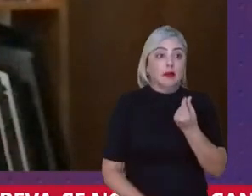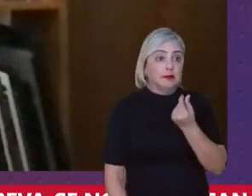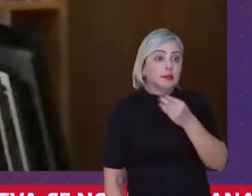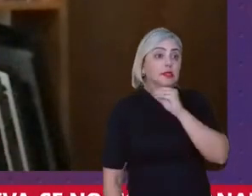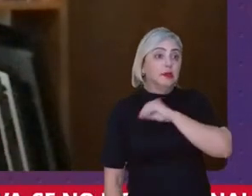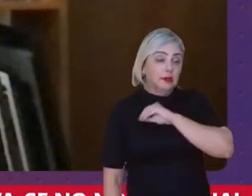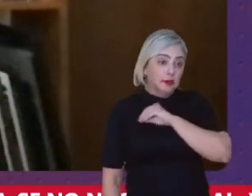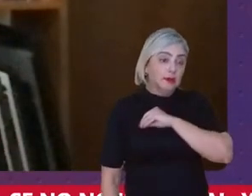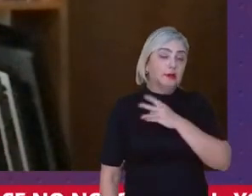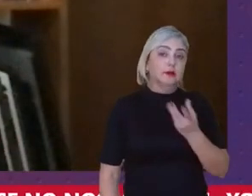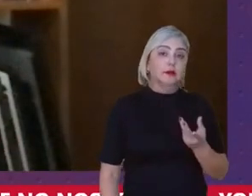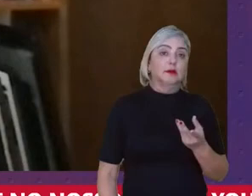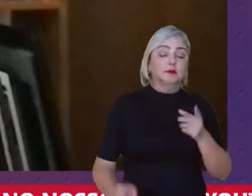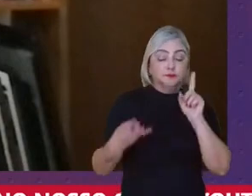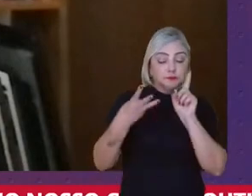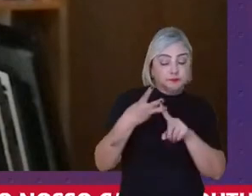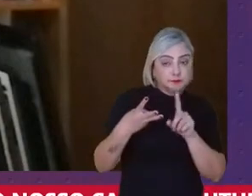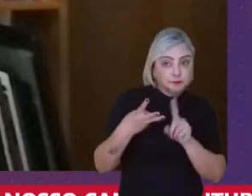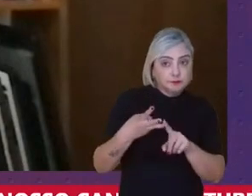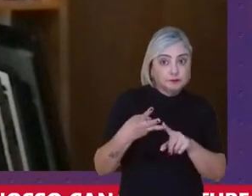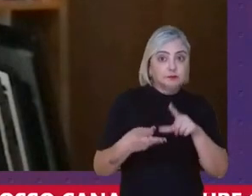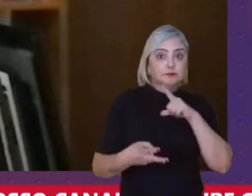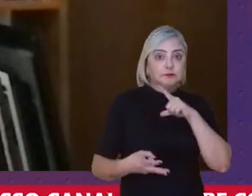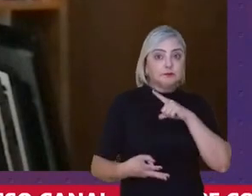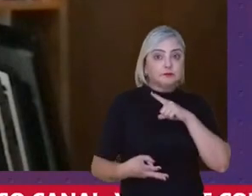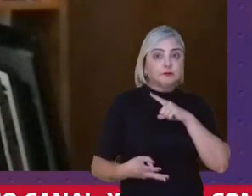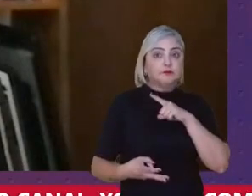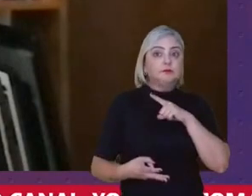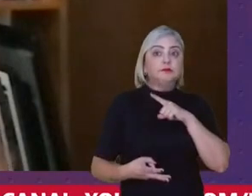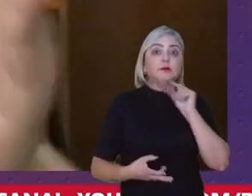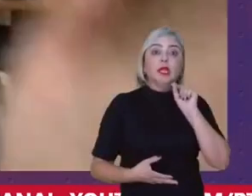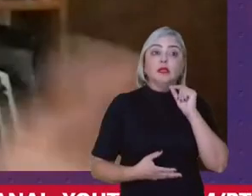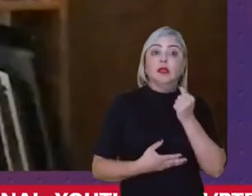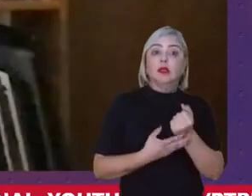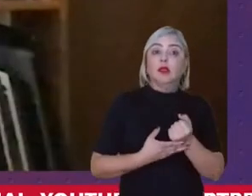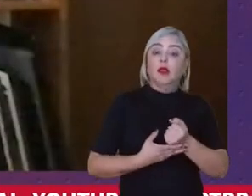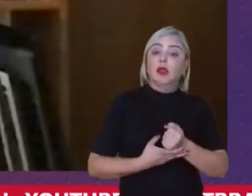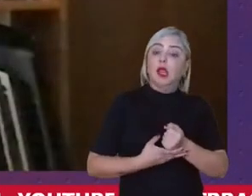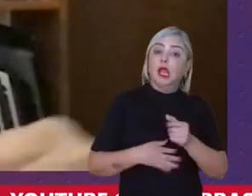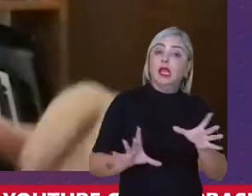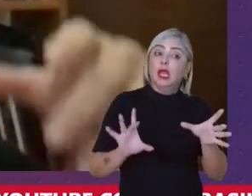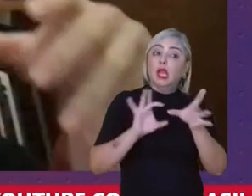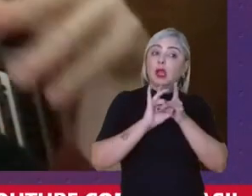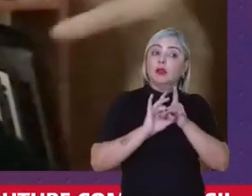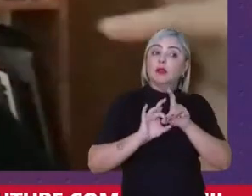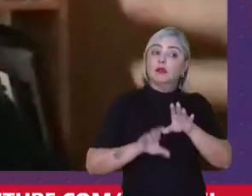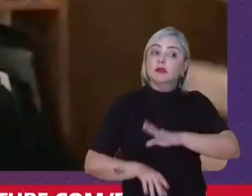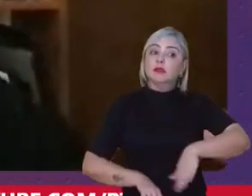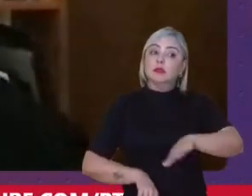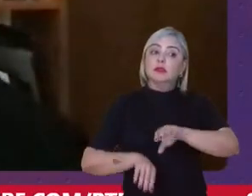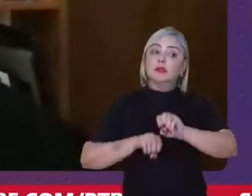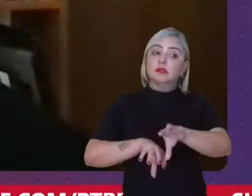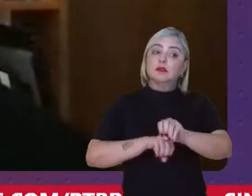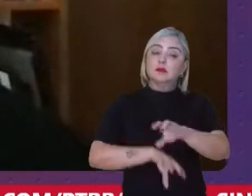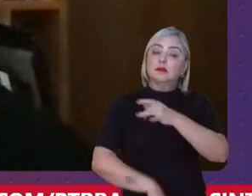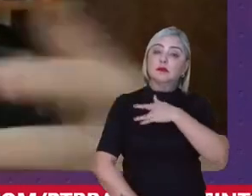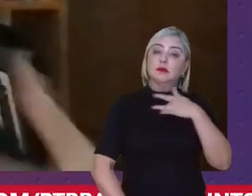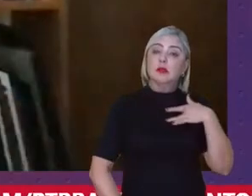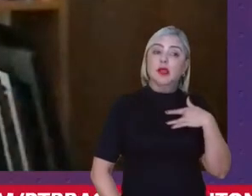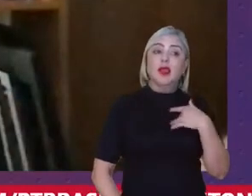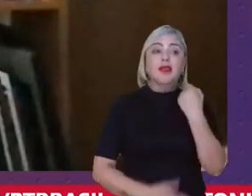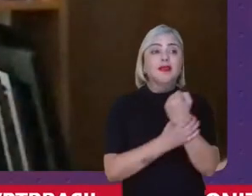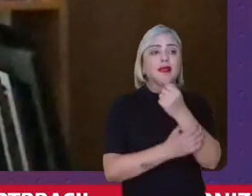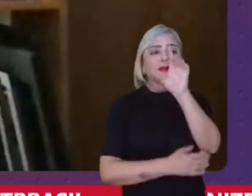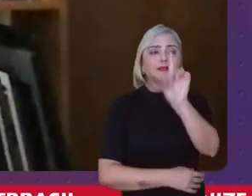renda, né? Terceiro, ele tem condicionalidades, né, na área de saúde e educação, como nós vimos, para garantir